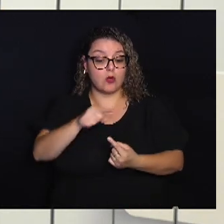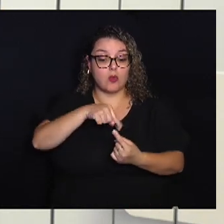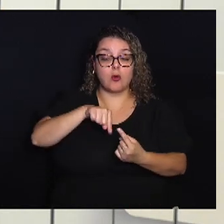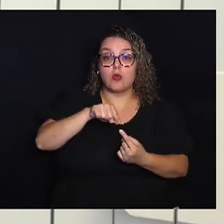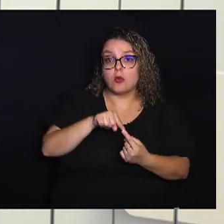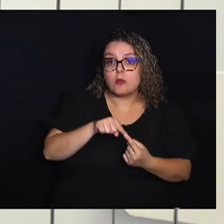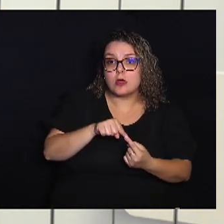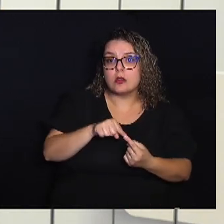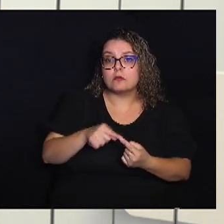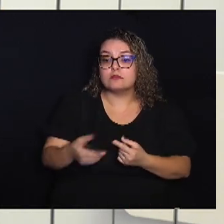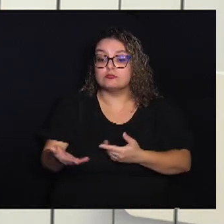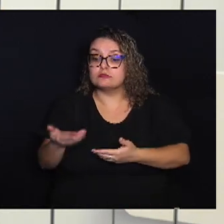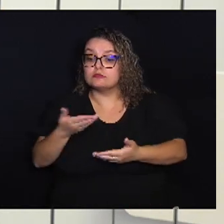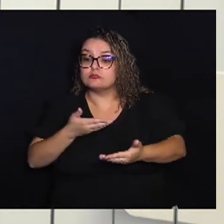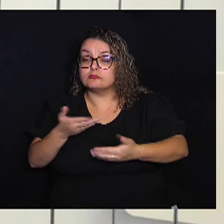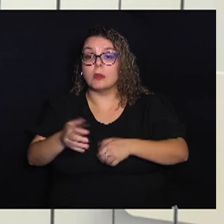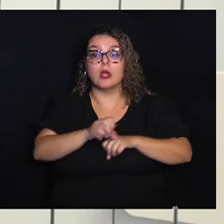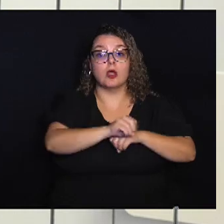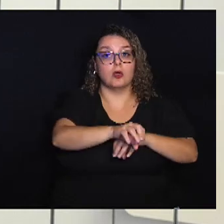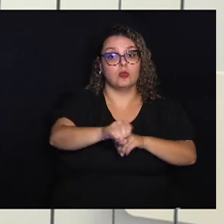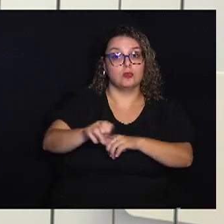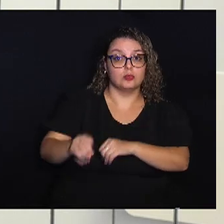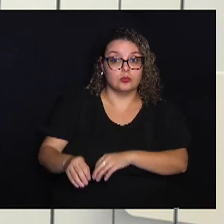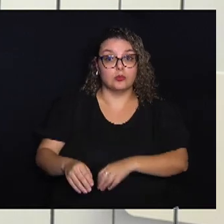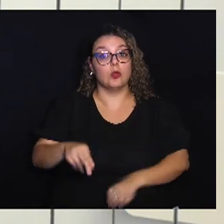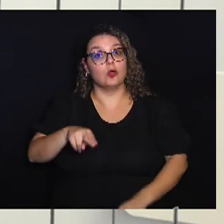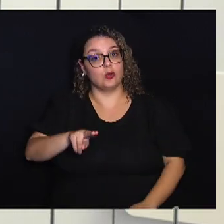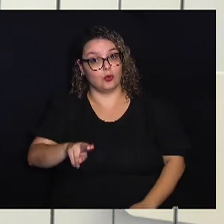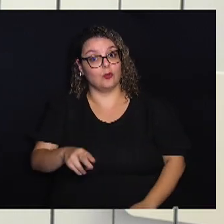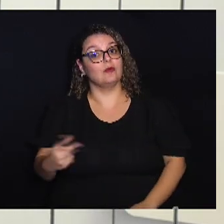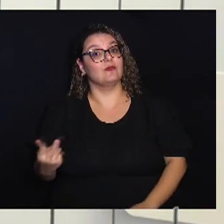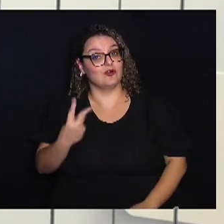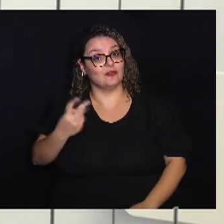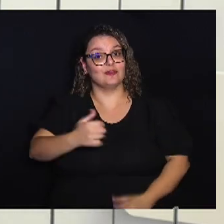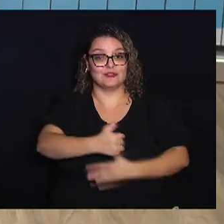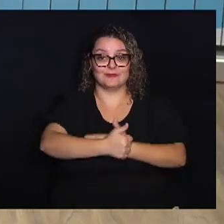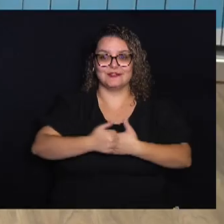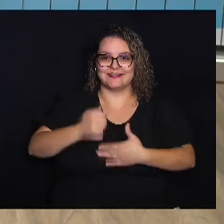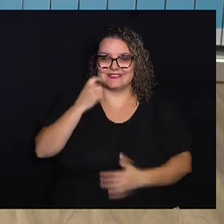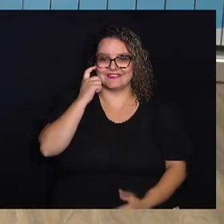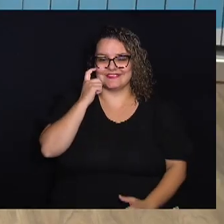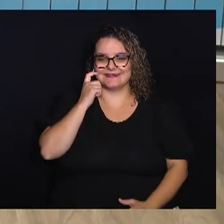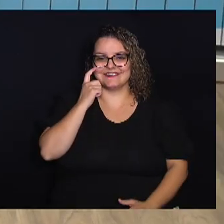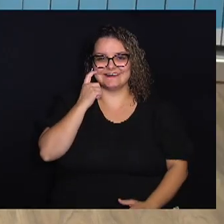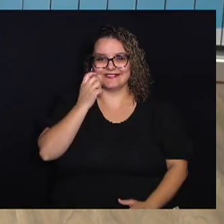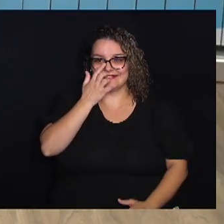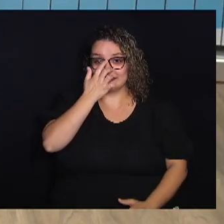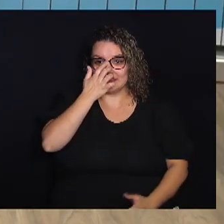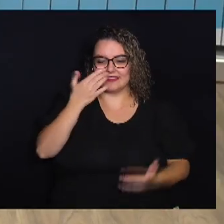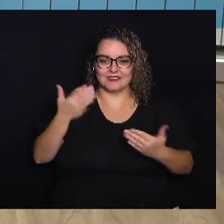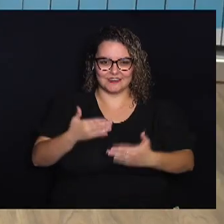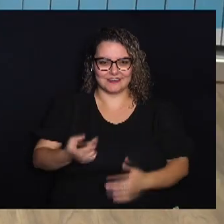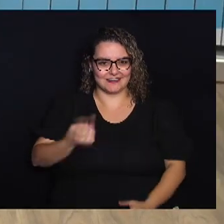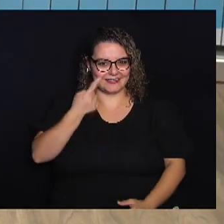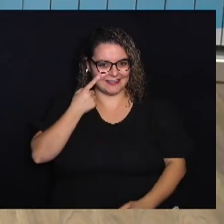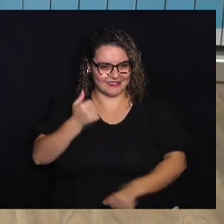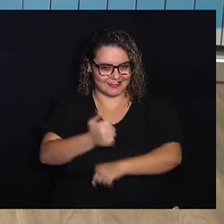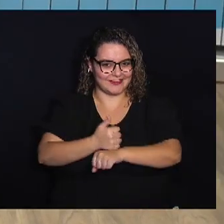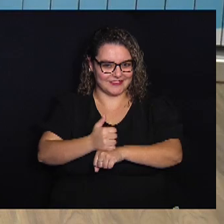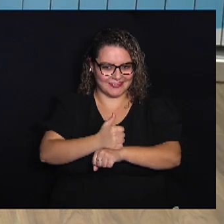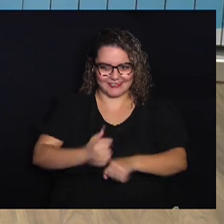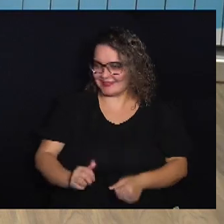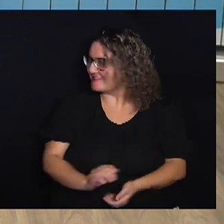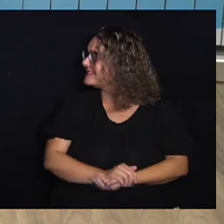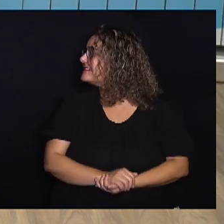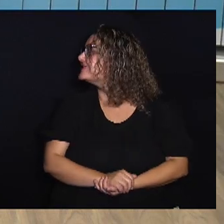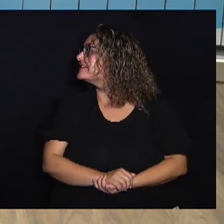objetivo de entreter, educar ou passar valores morais. A partir de agora, se liga na